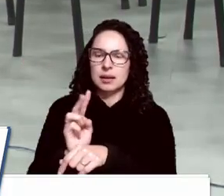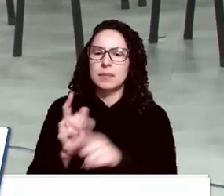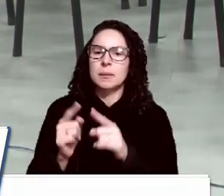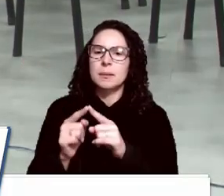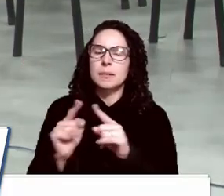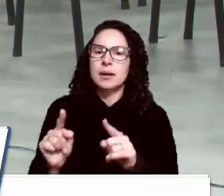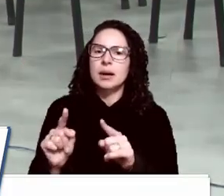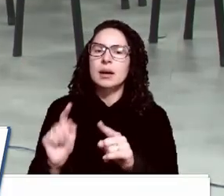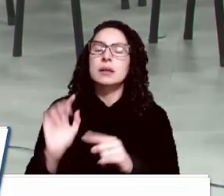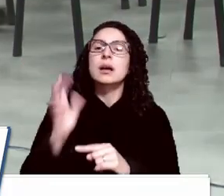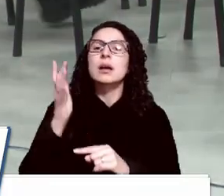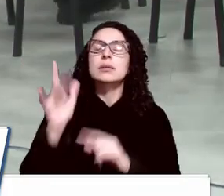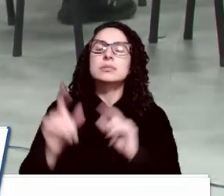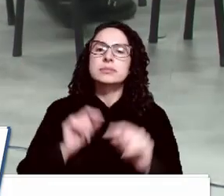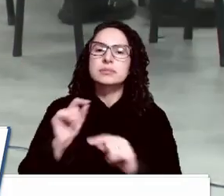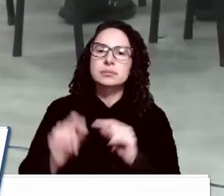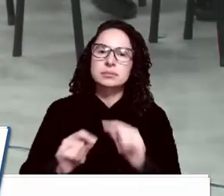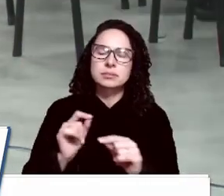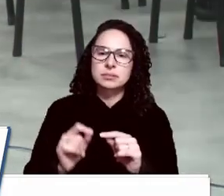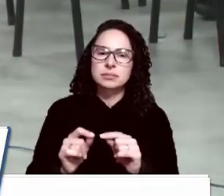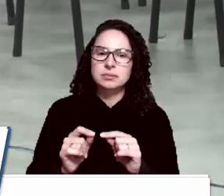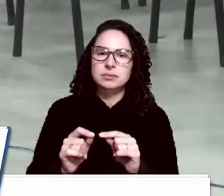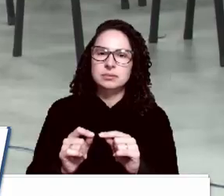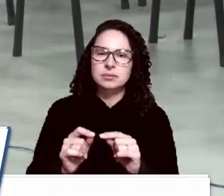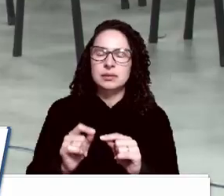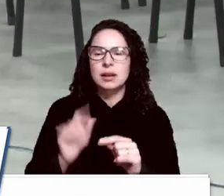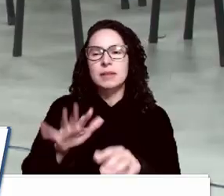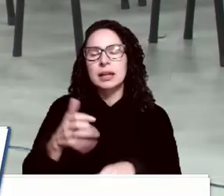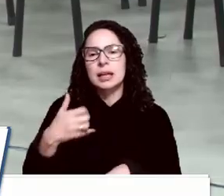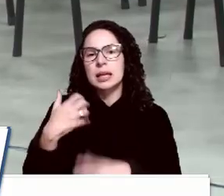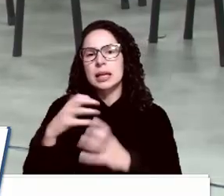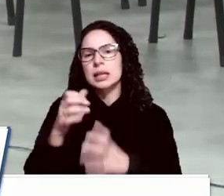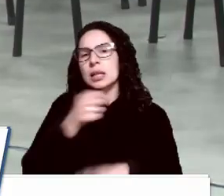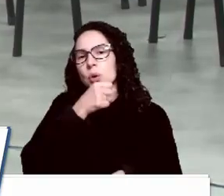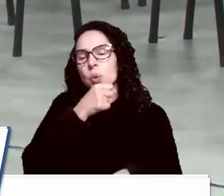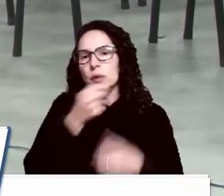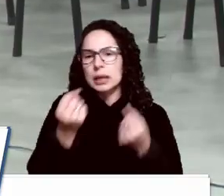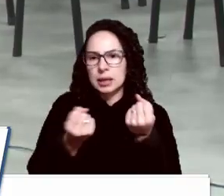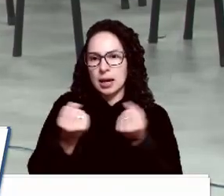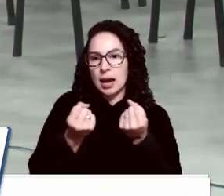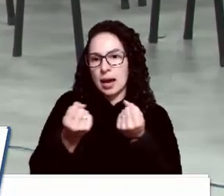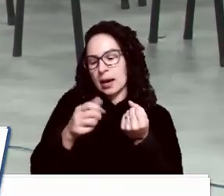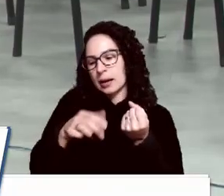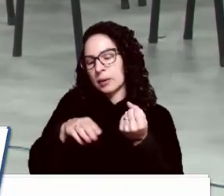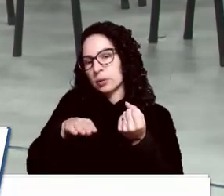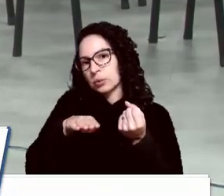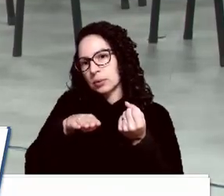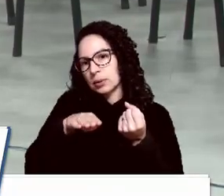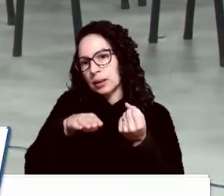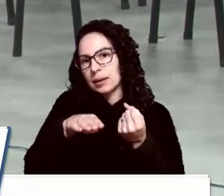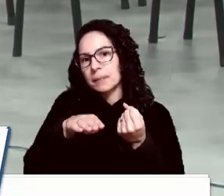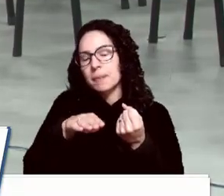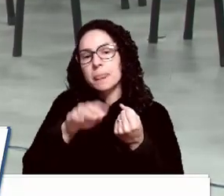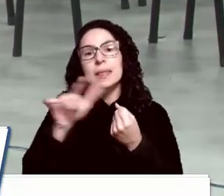que que acontece? Quando idosos, você está passando com um carro aí do lado, eles não têm